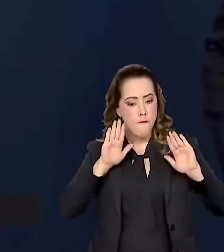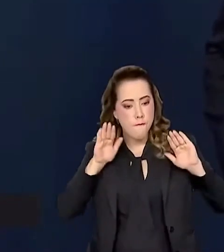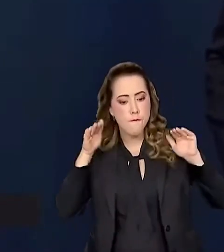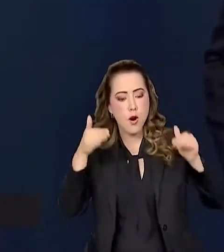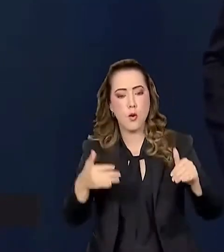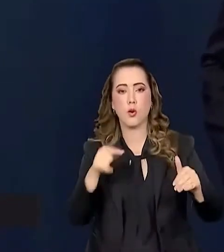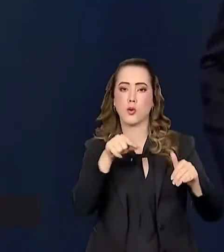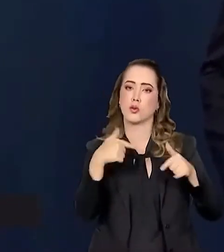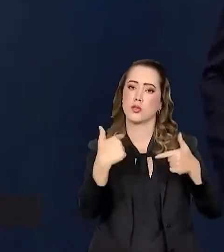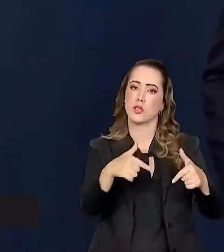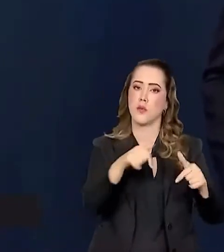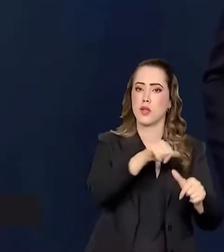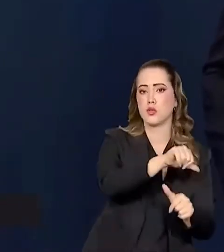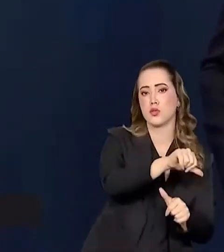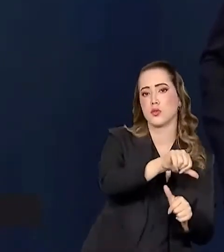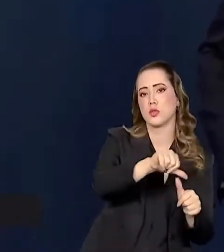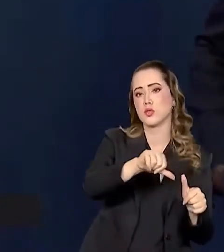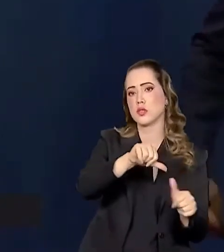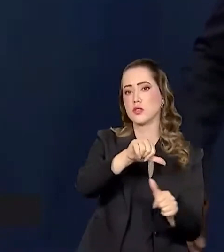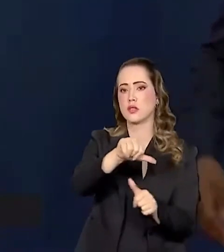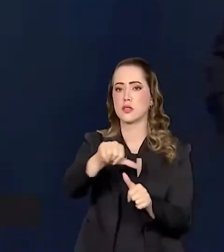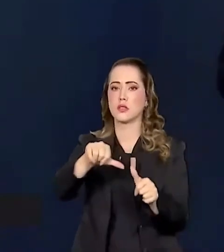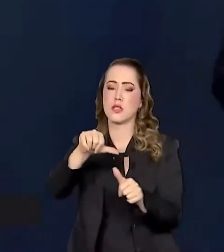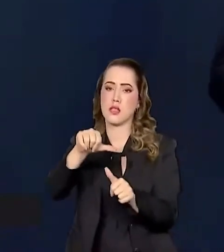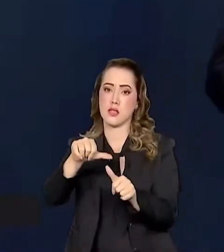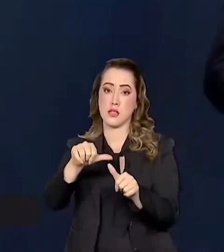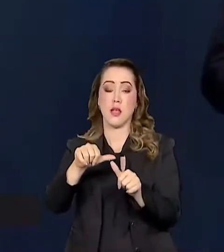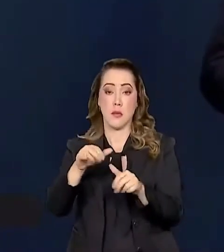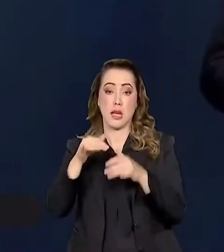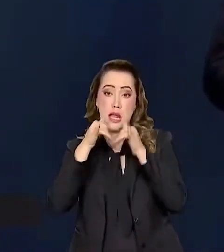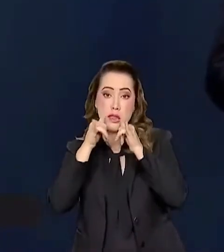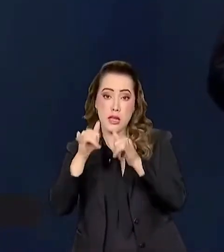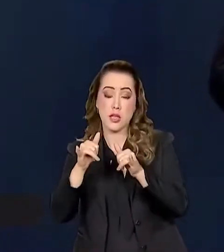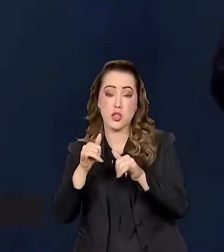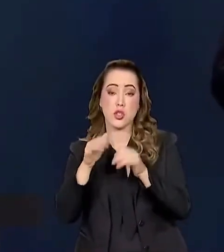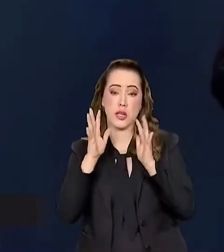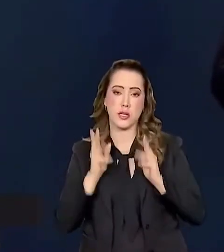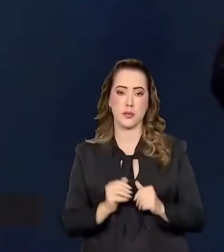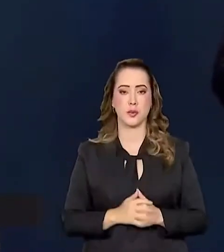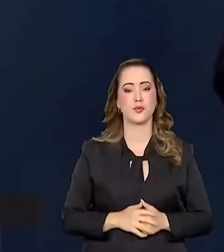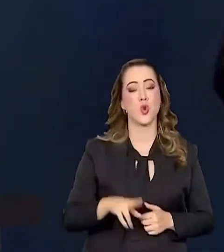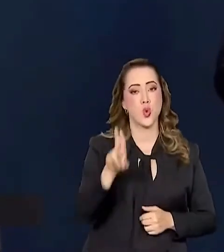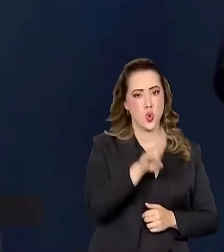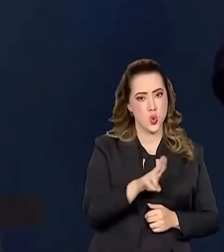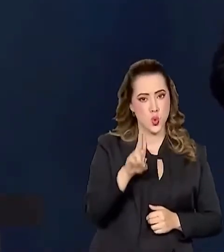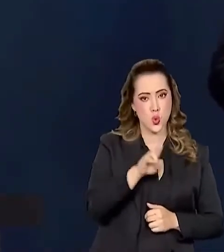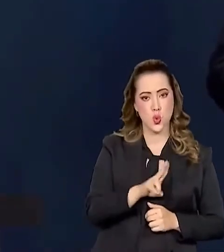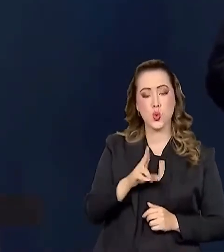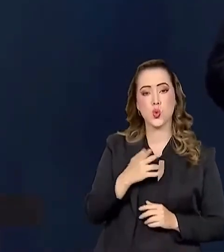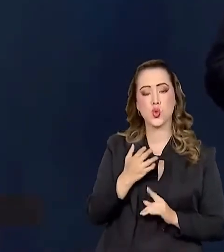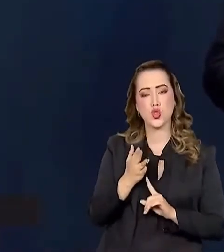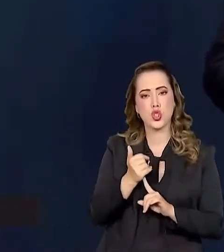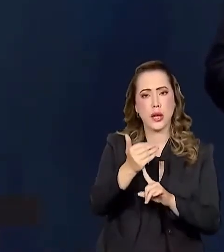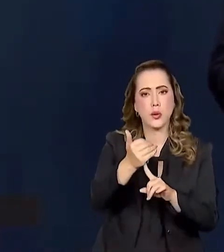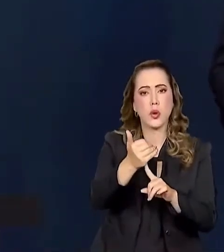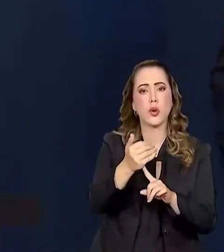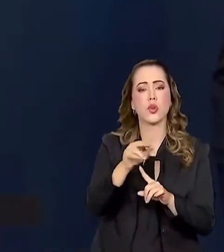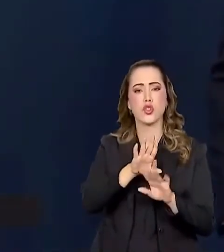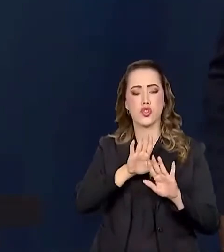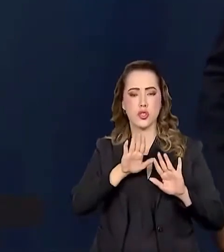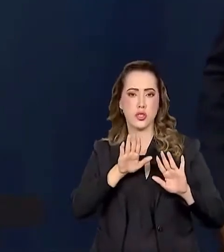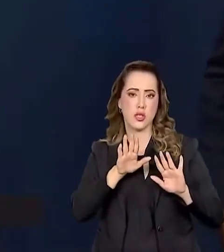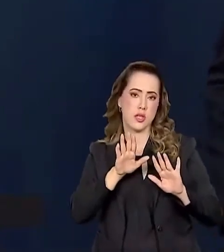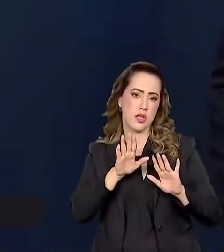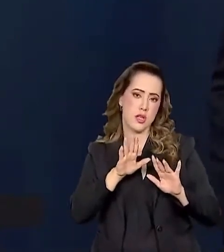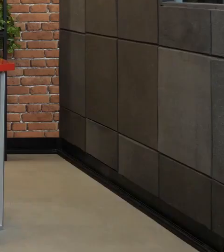na transição para energias limpas. E o último, uso da tecnologia e da transição digital em prol do